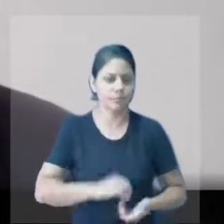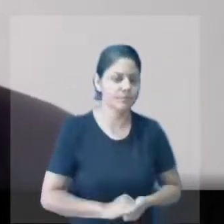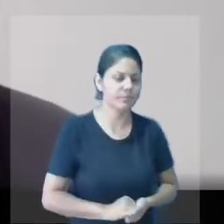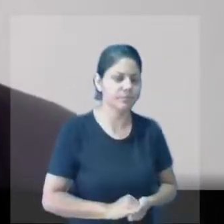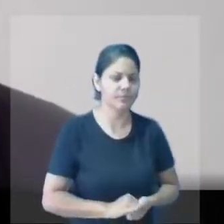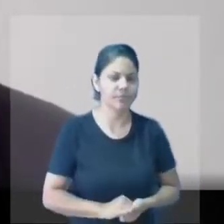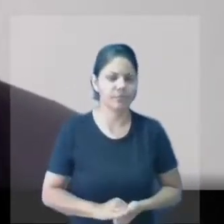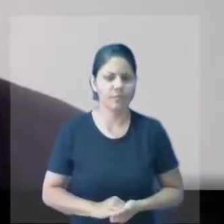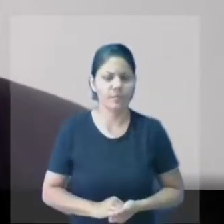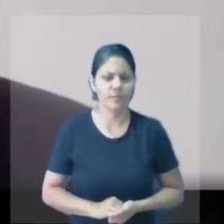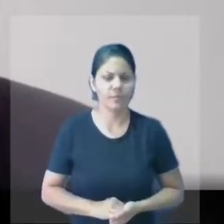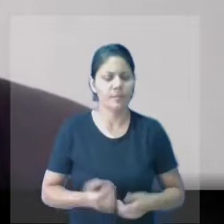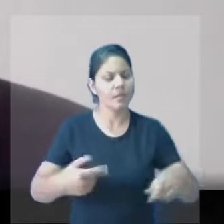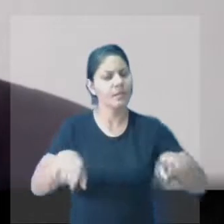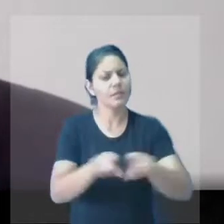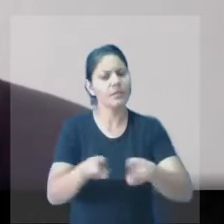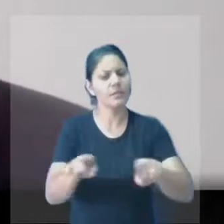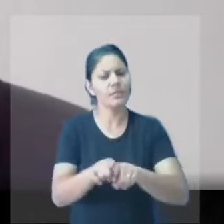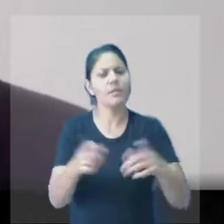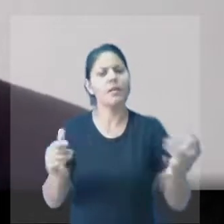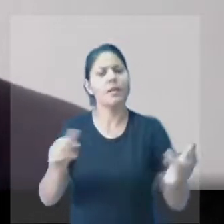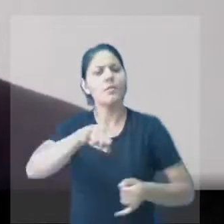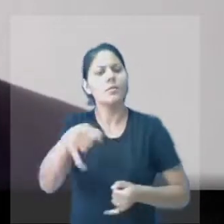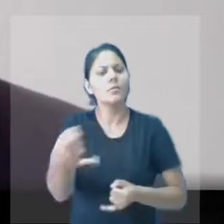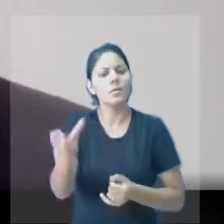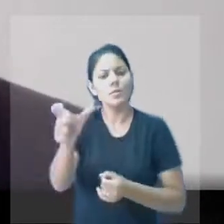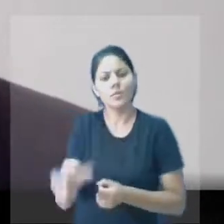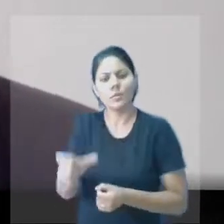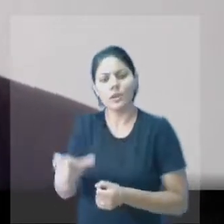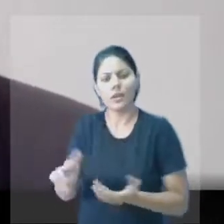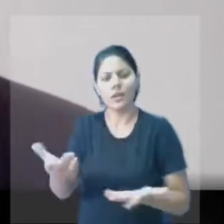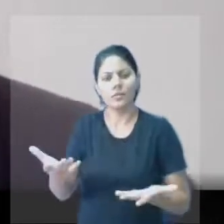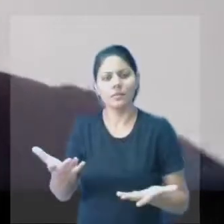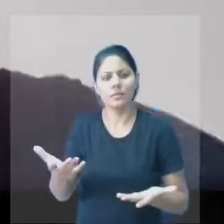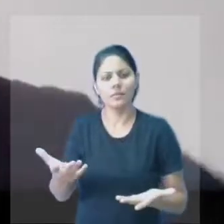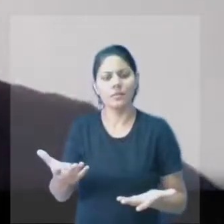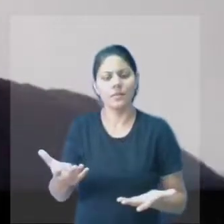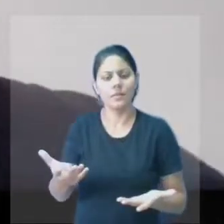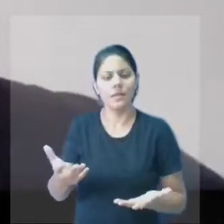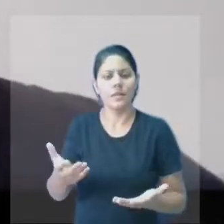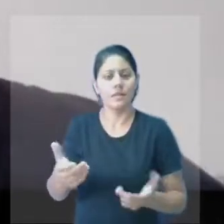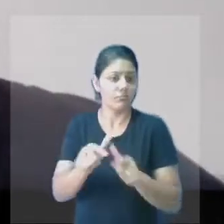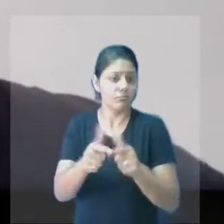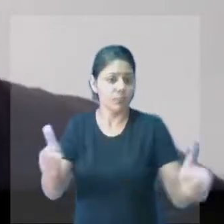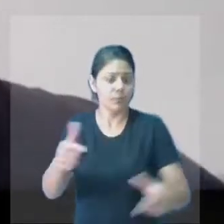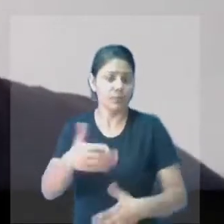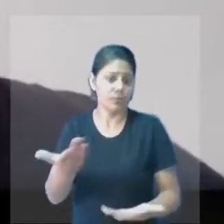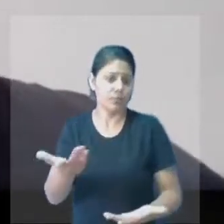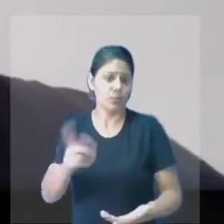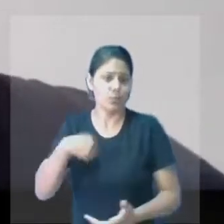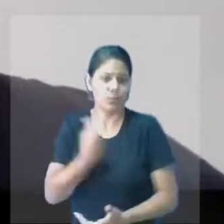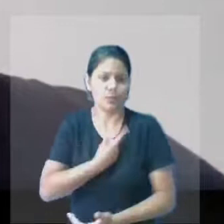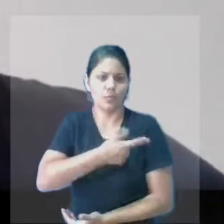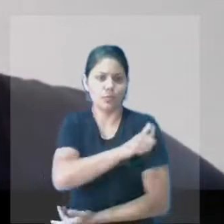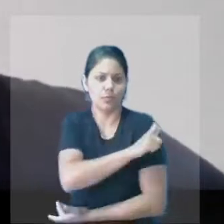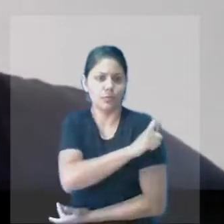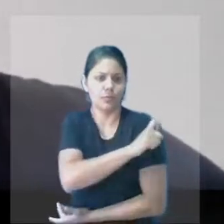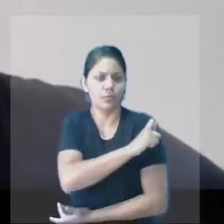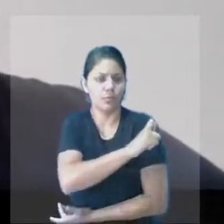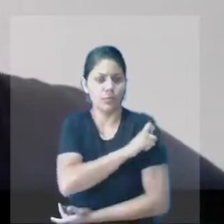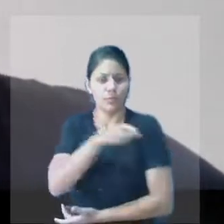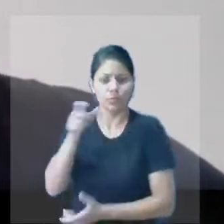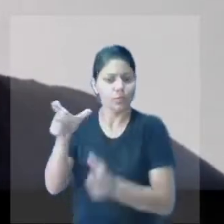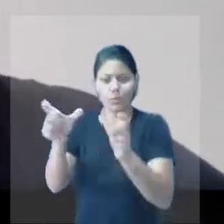acervo bibliográfico, ele também é um espaço privilegiado, em que, na maioria das vezes, o nosso estudante só tem